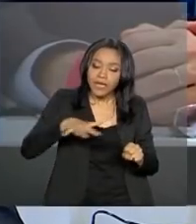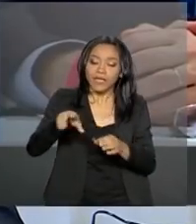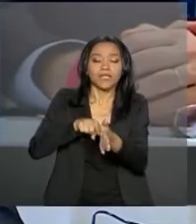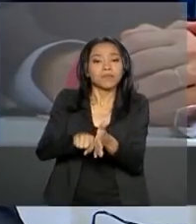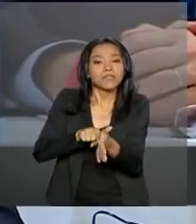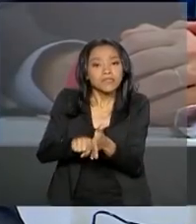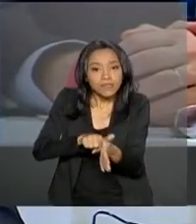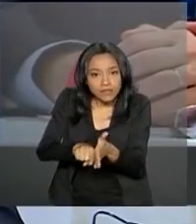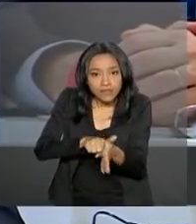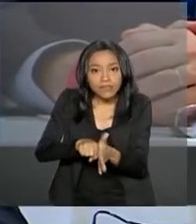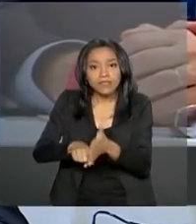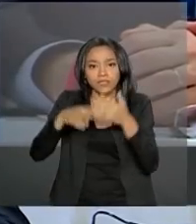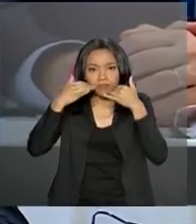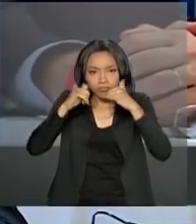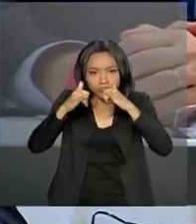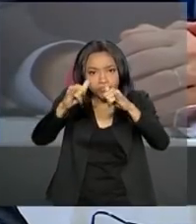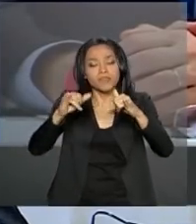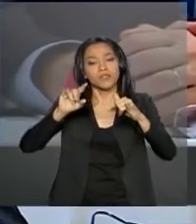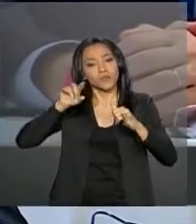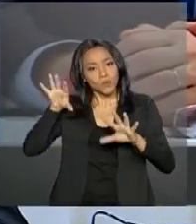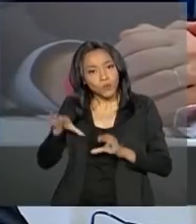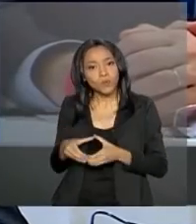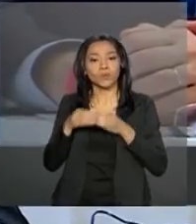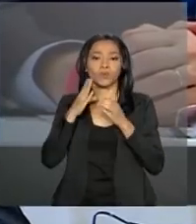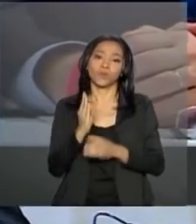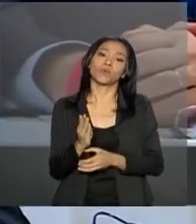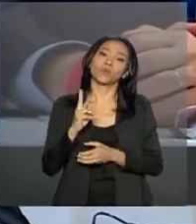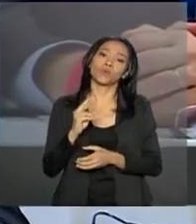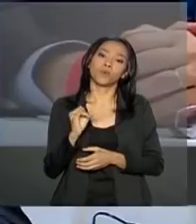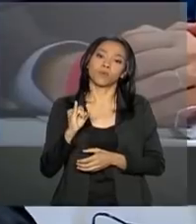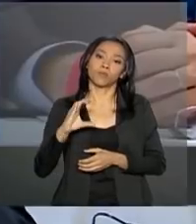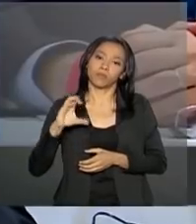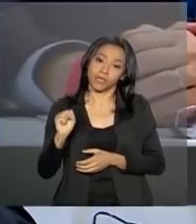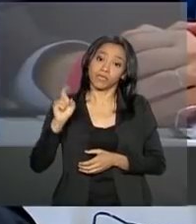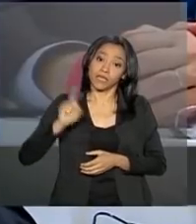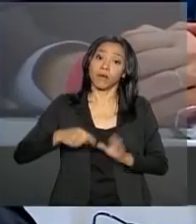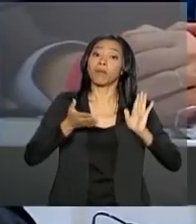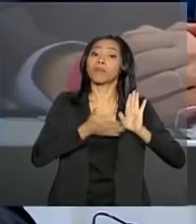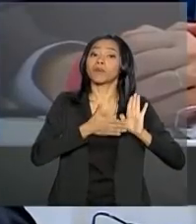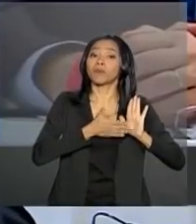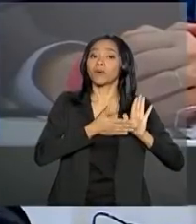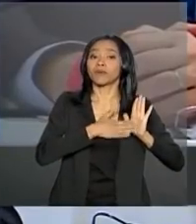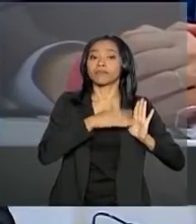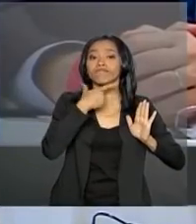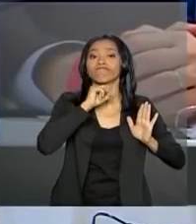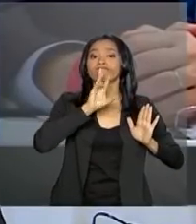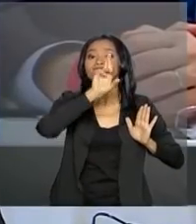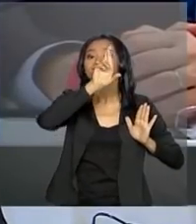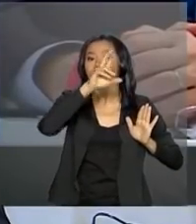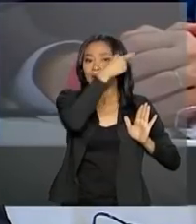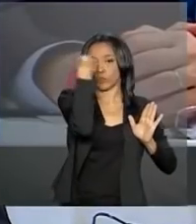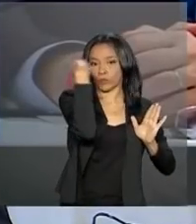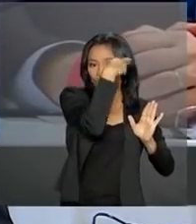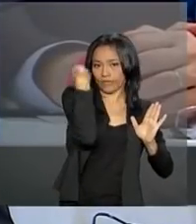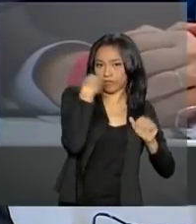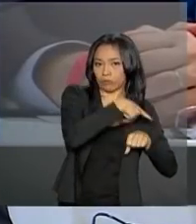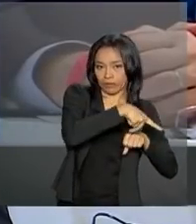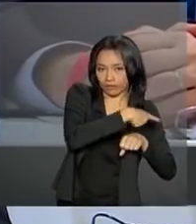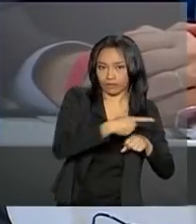energéticas do brics que é fruto de uma proposta o sino de nosso lado